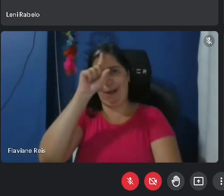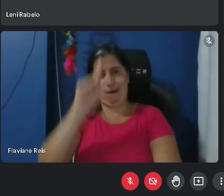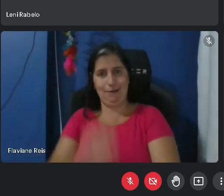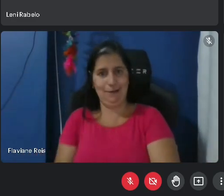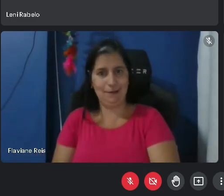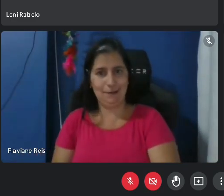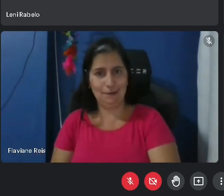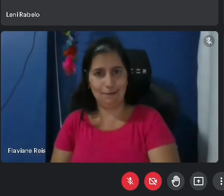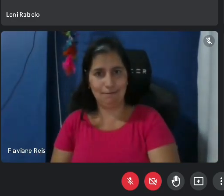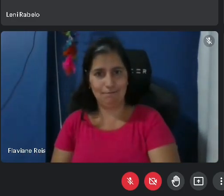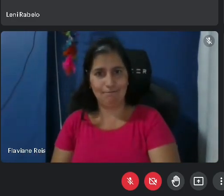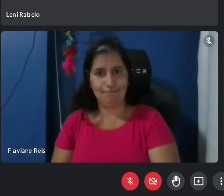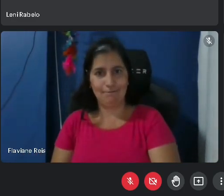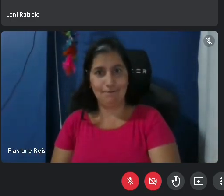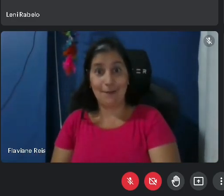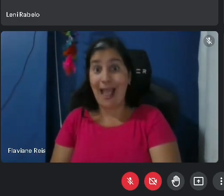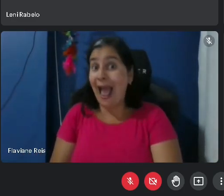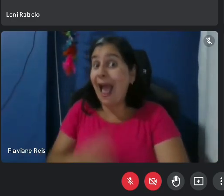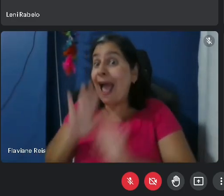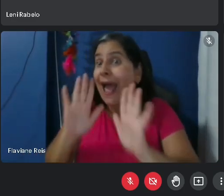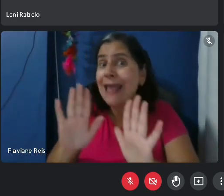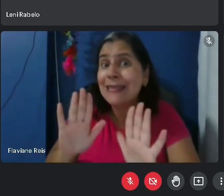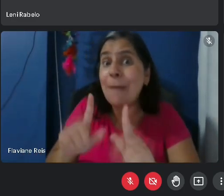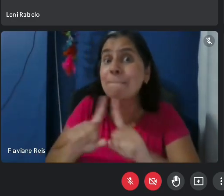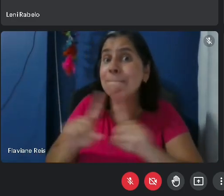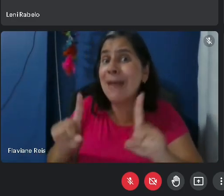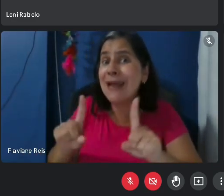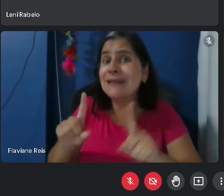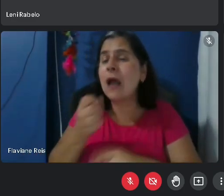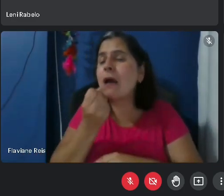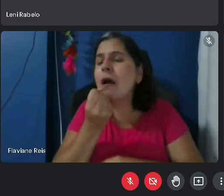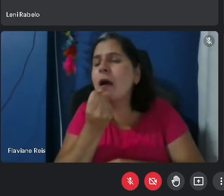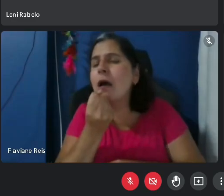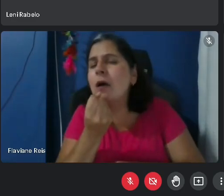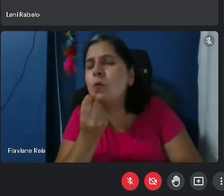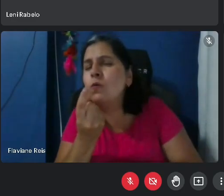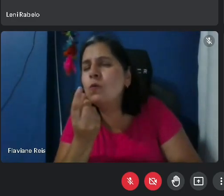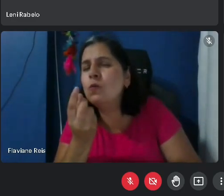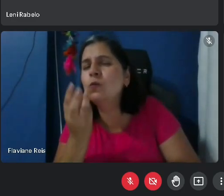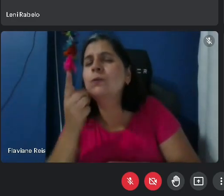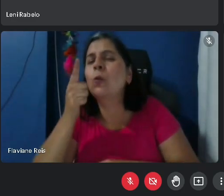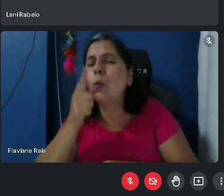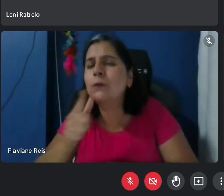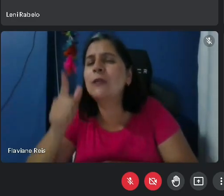Falta conseguir intérpretes para a área da saúde. E também